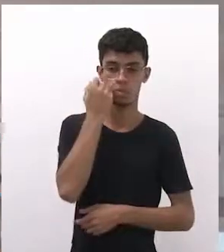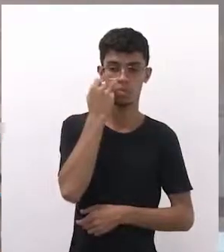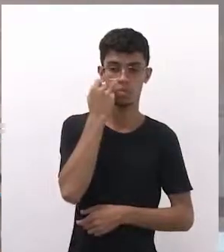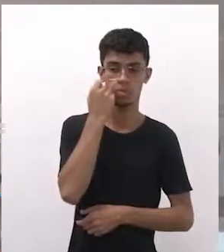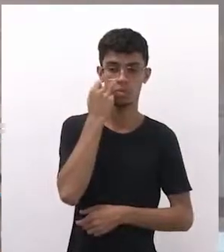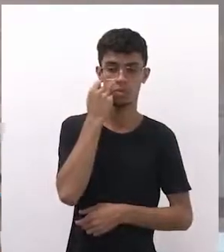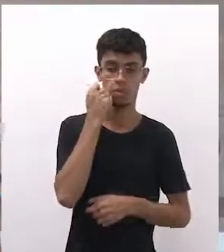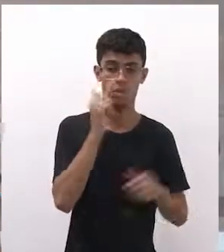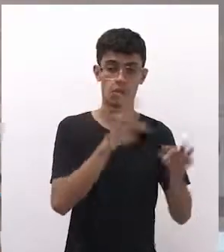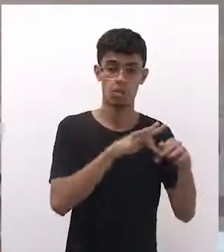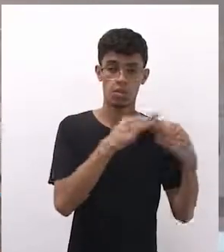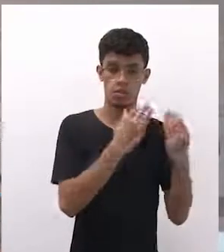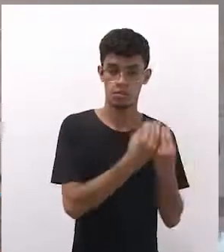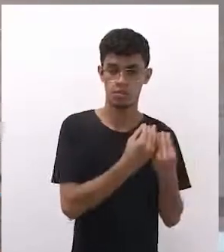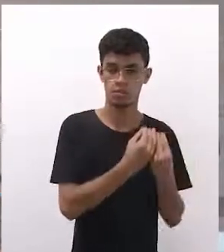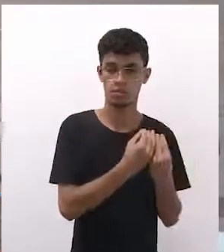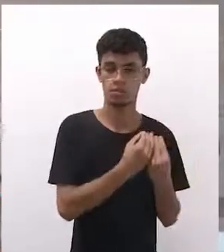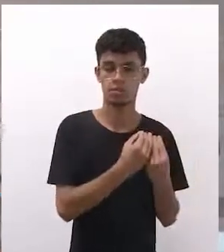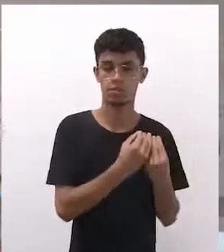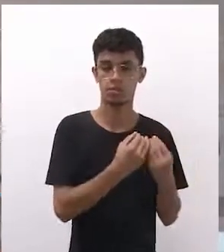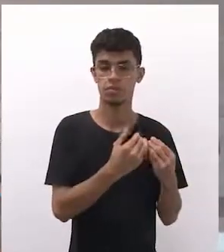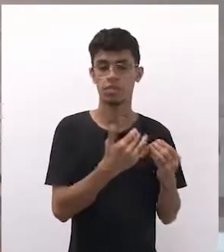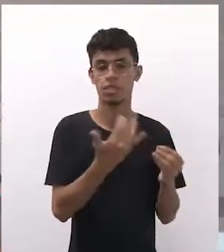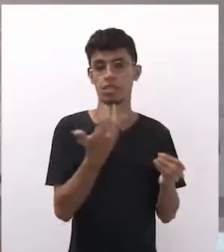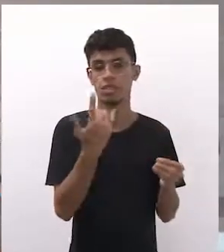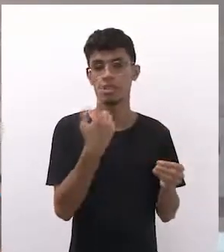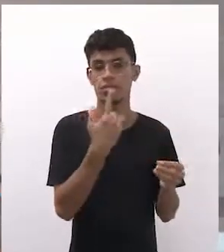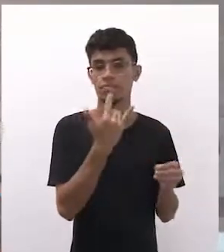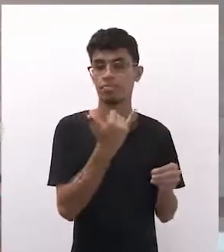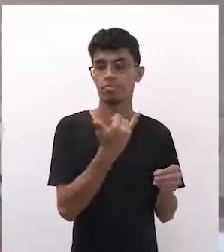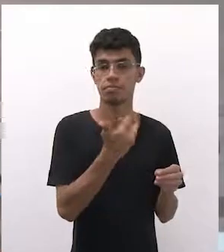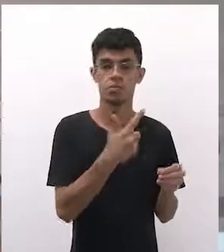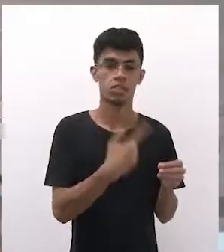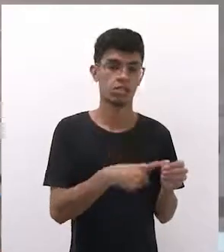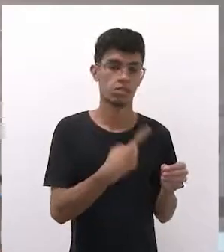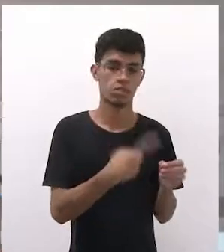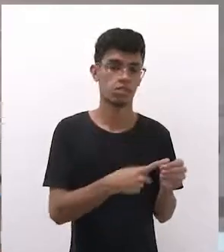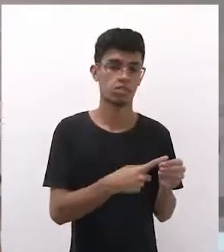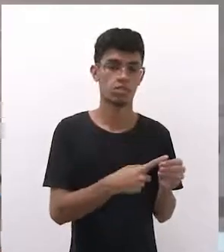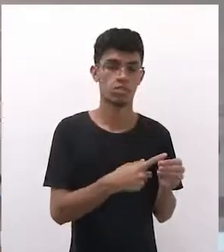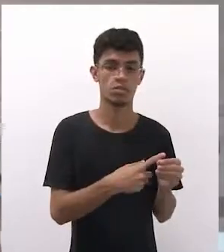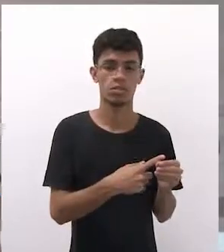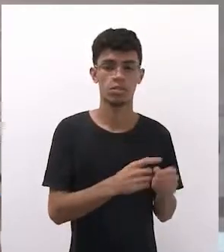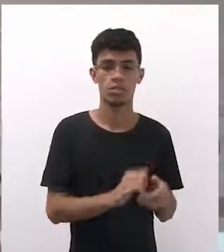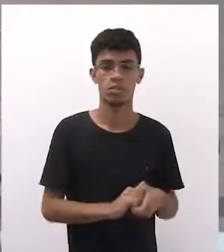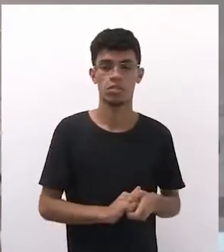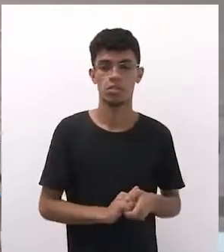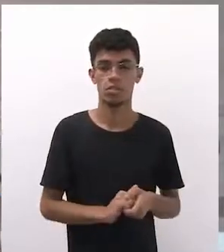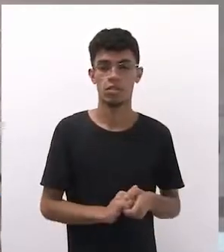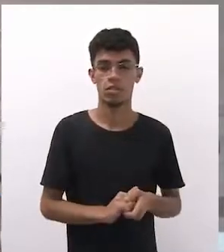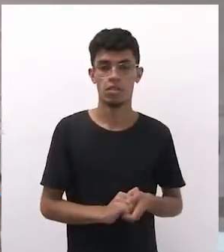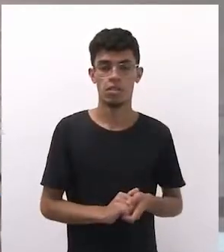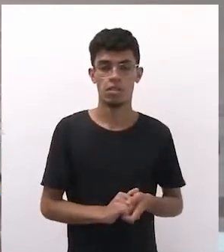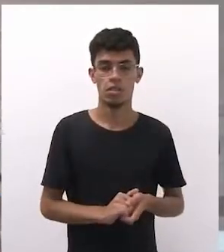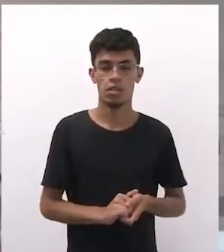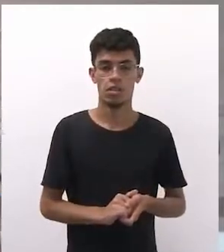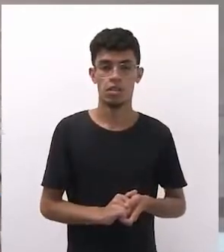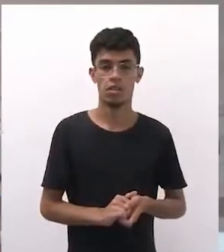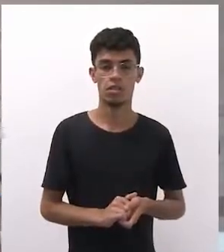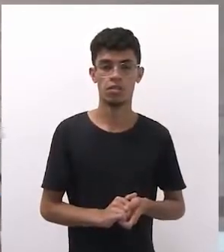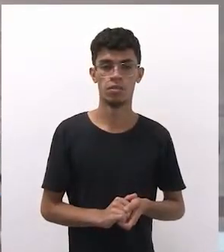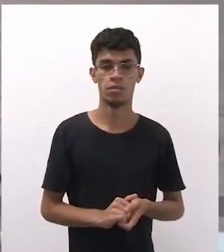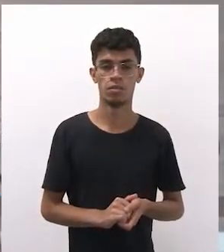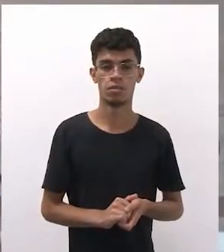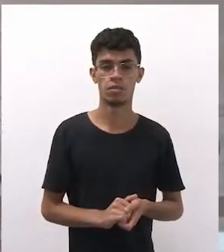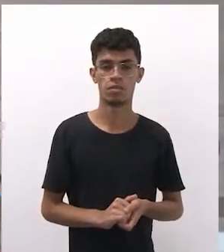por famílias, normalmente da cidade, né? Isso quem é do meio rural sabe, né? Certamente já